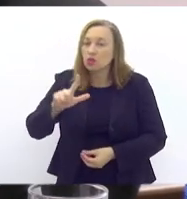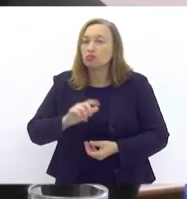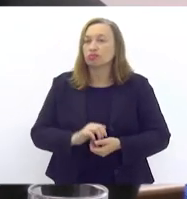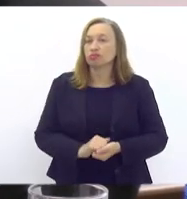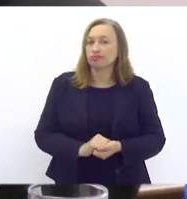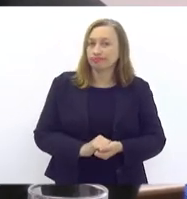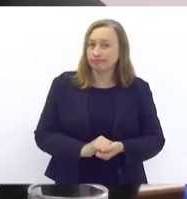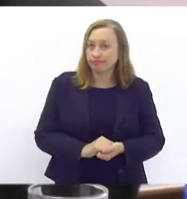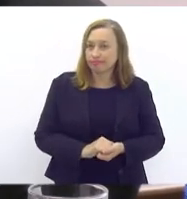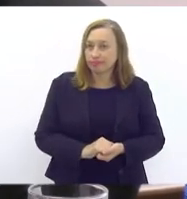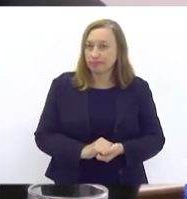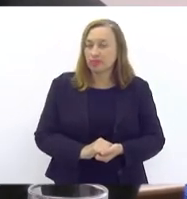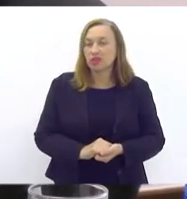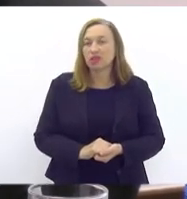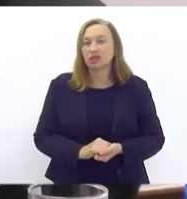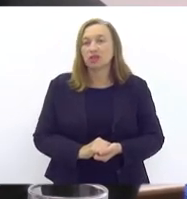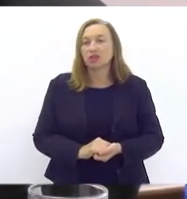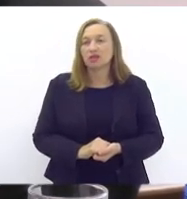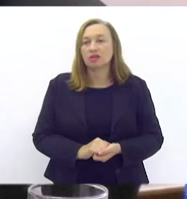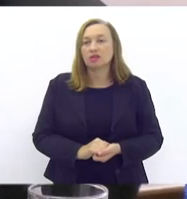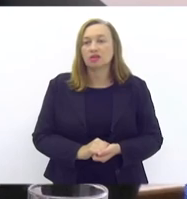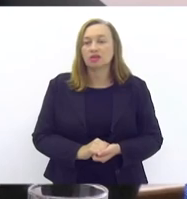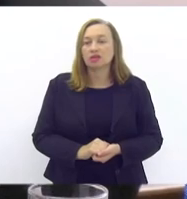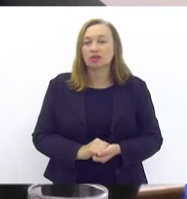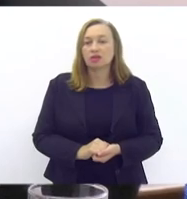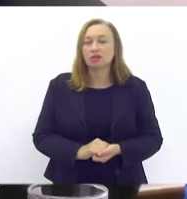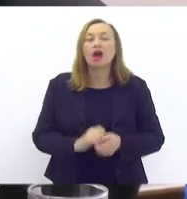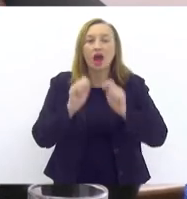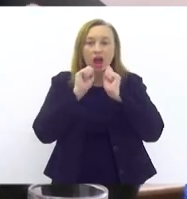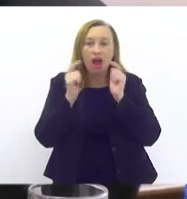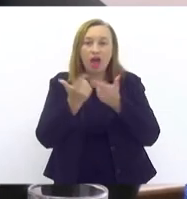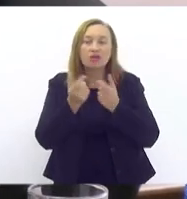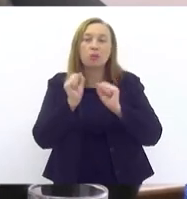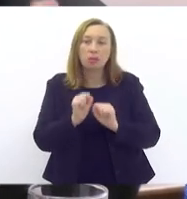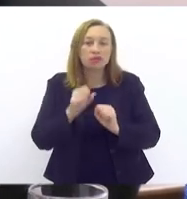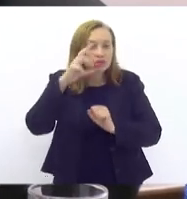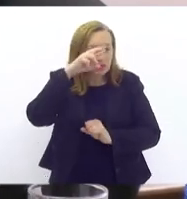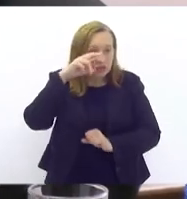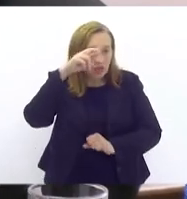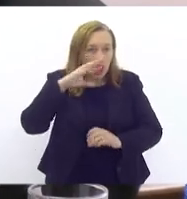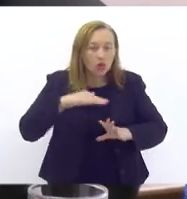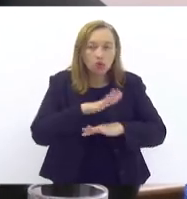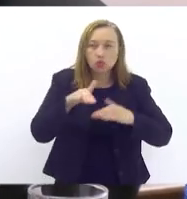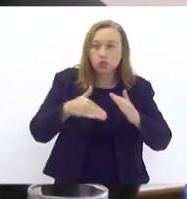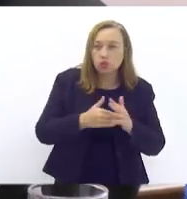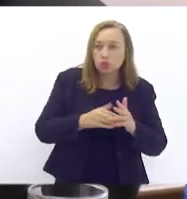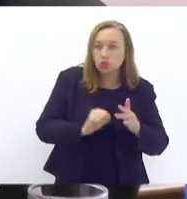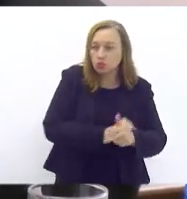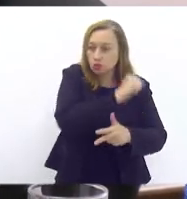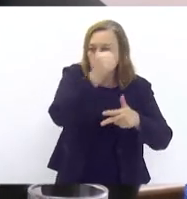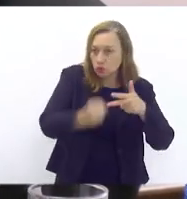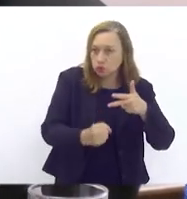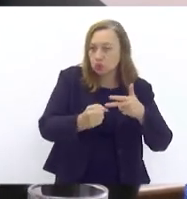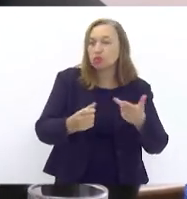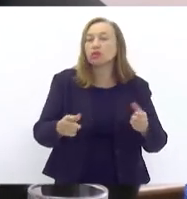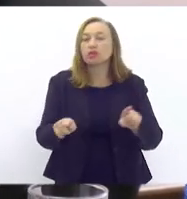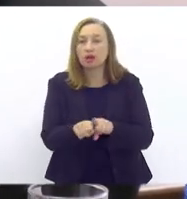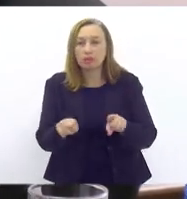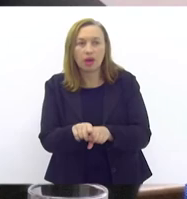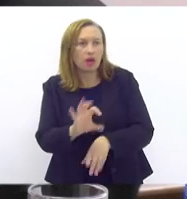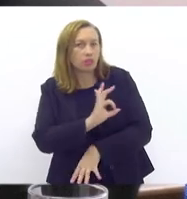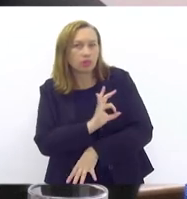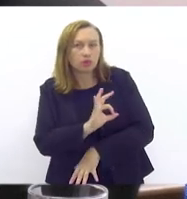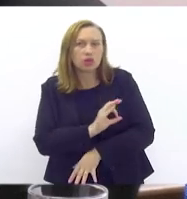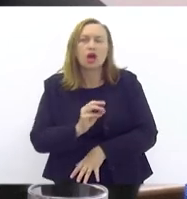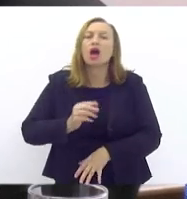eh através de porque o a LGE pode fiscalizar todos os órgãos do Estado então tem tem que fiscalizar a polícia Onde